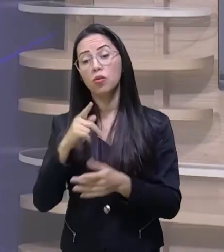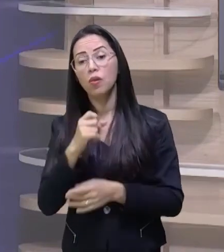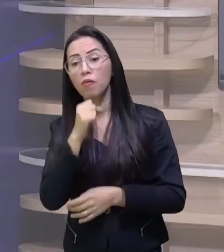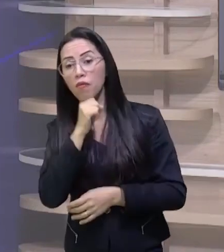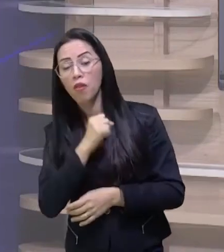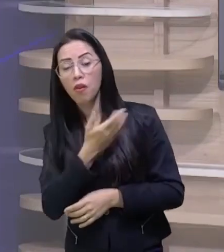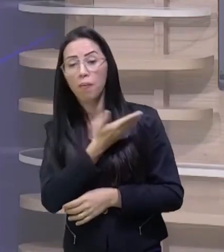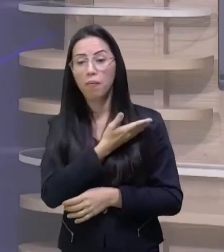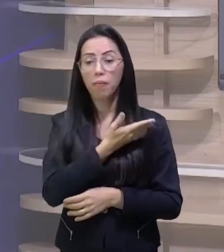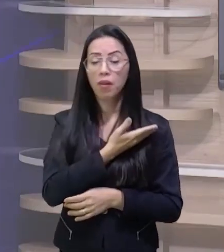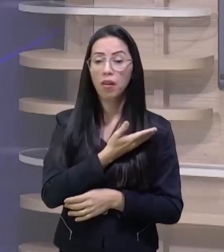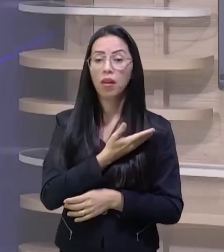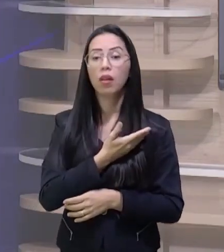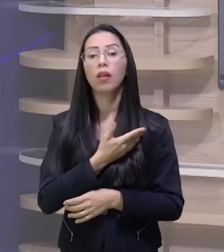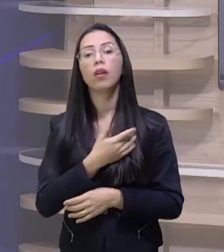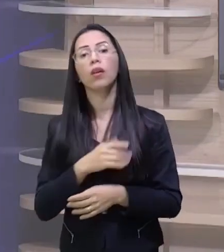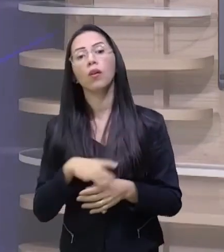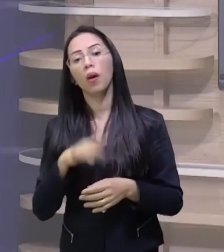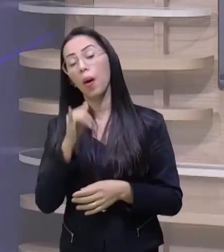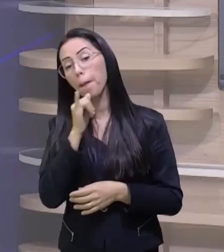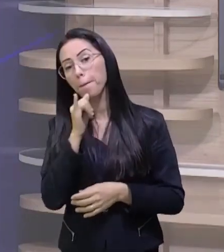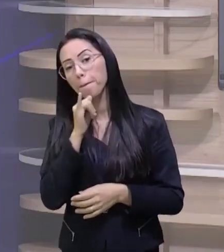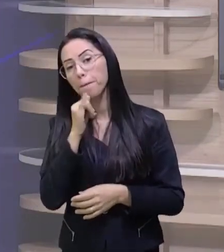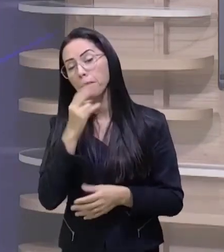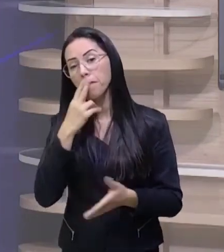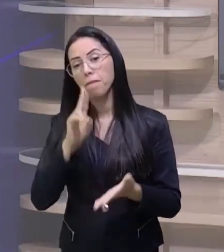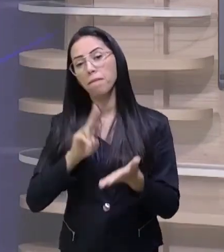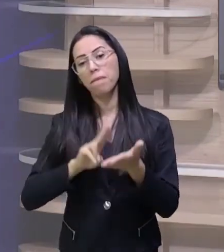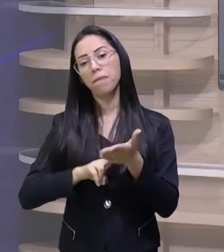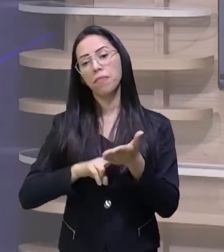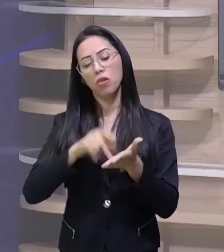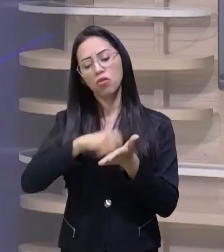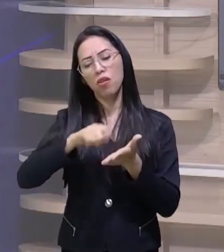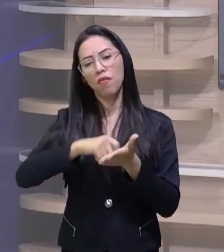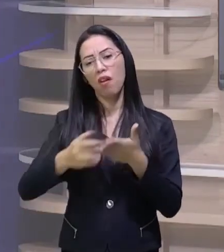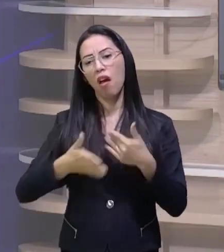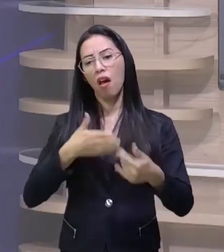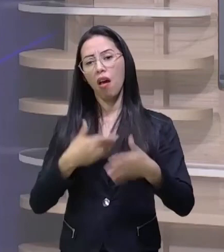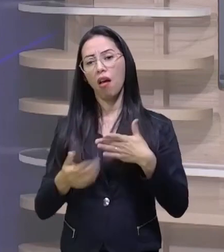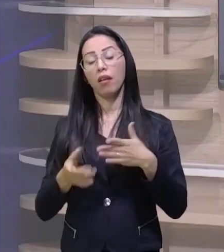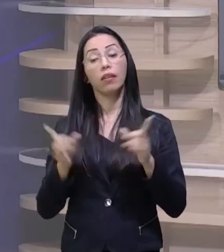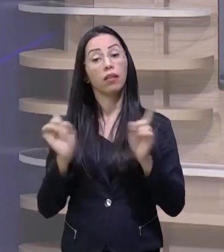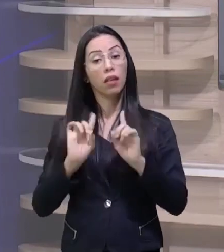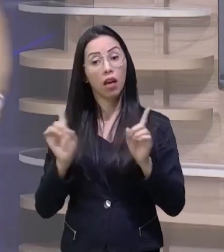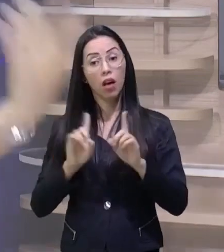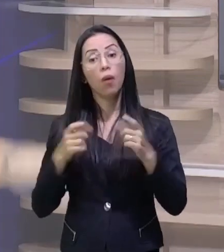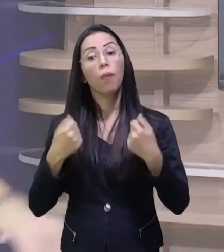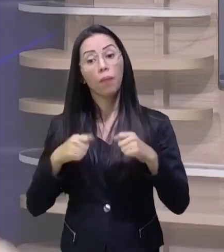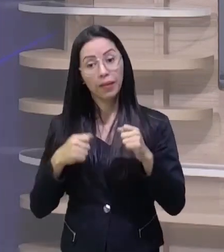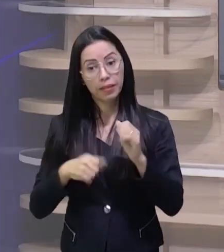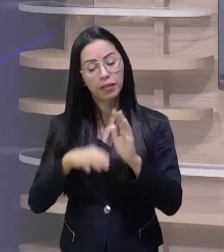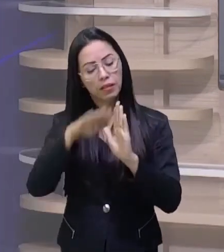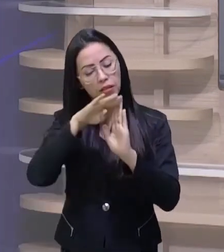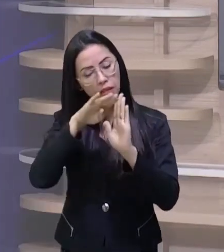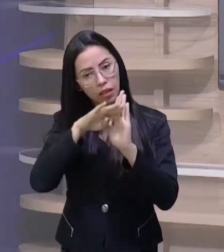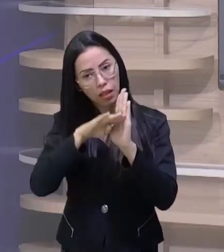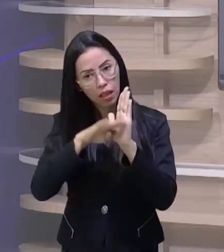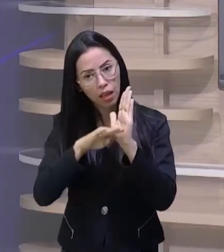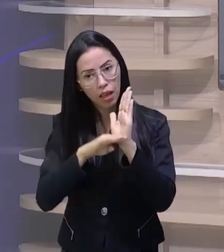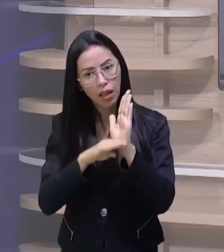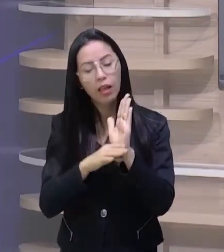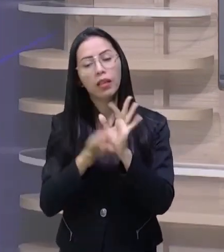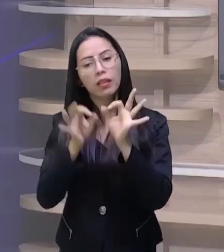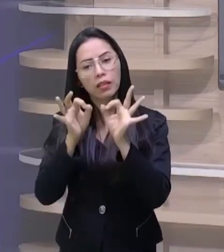não esqueça, não é escrever uma carta de qualquer forma. Colocar o destino, a saudação, né, a despedida,